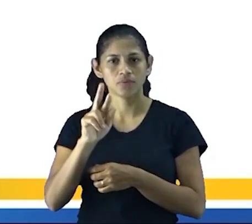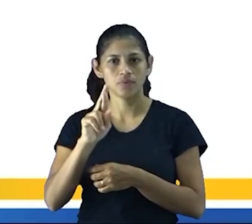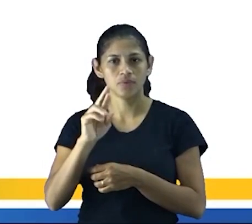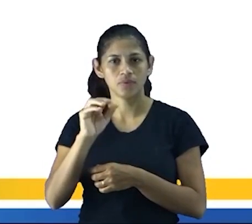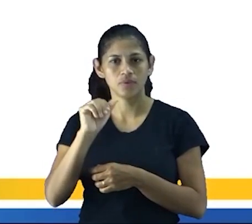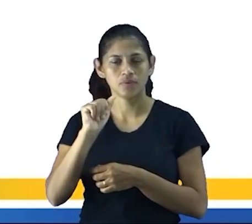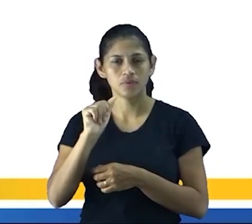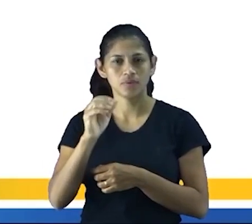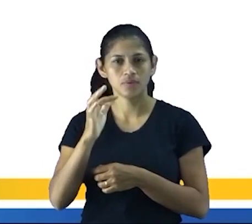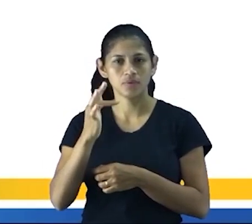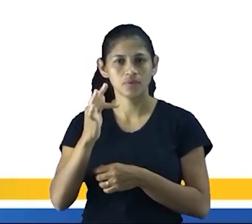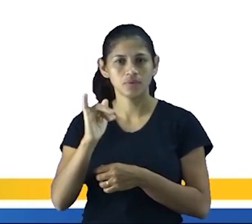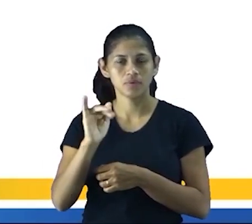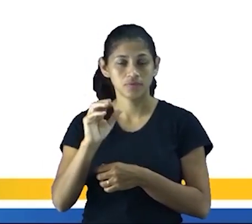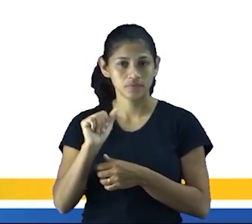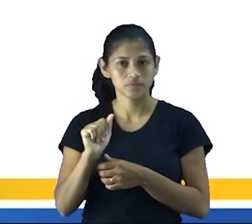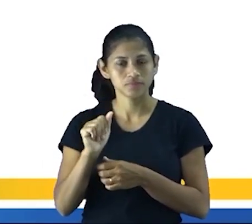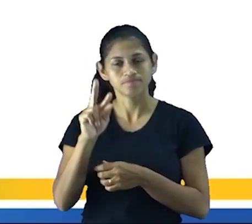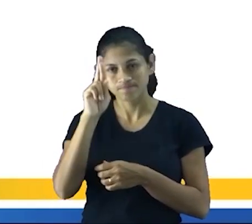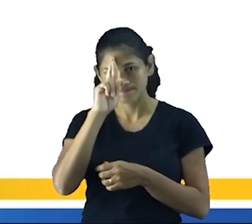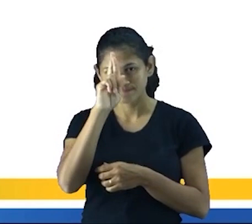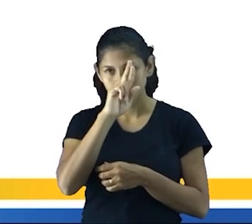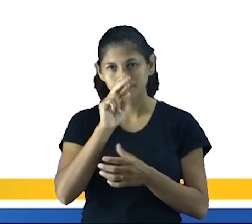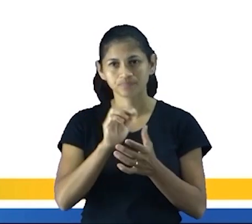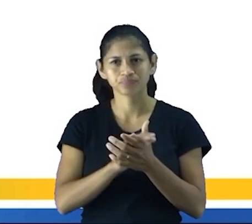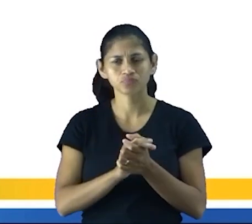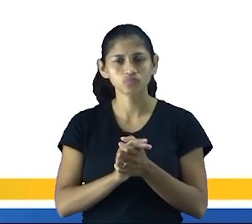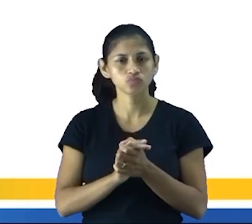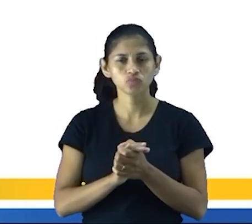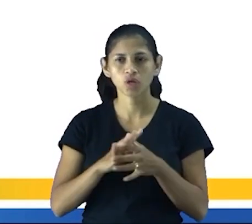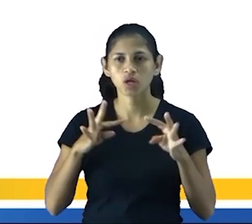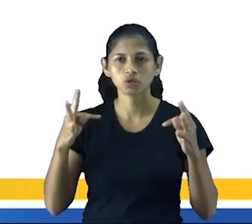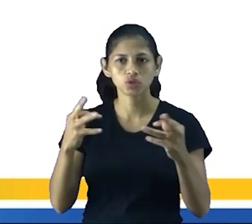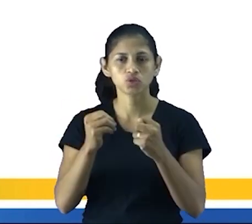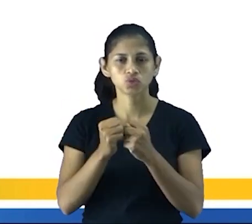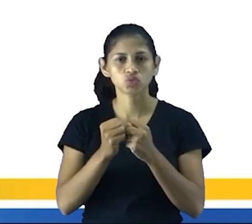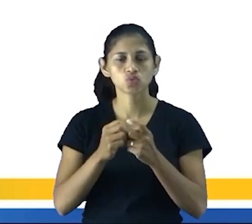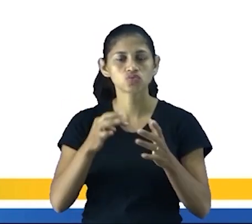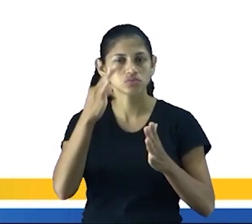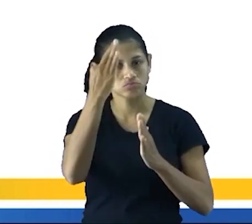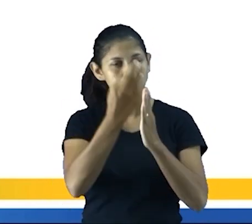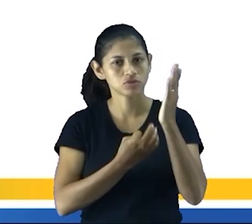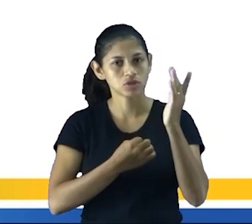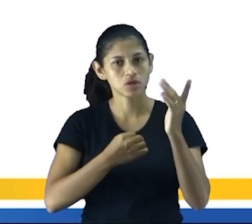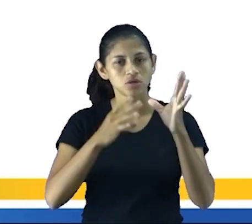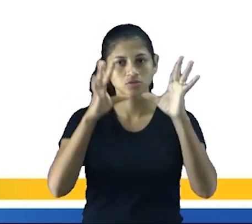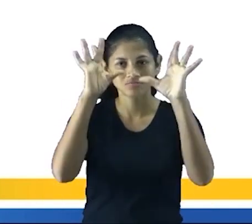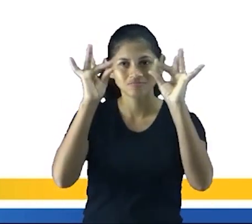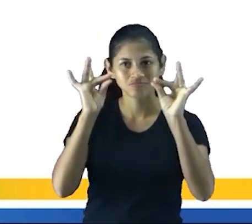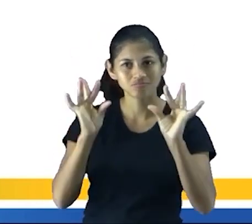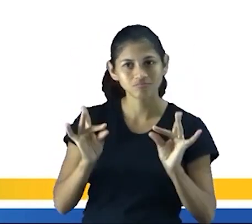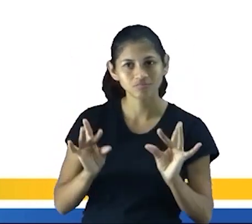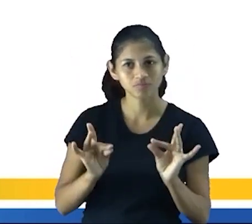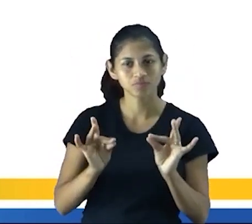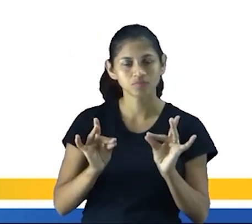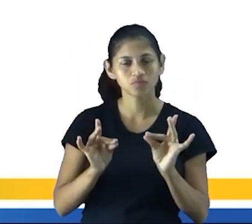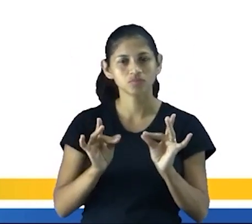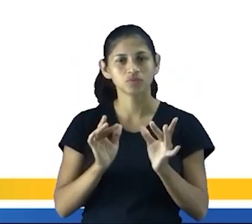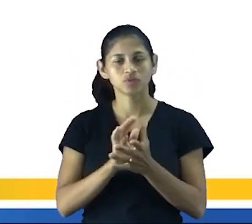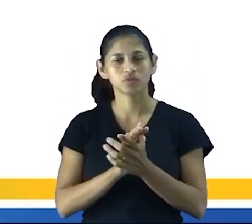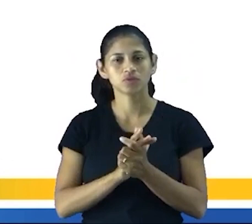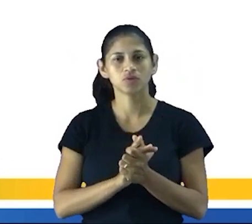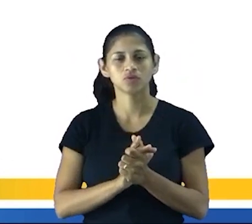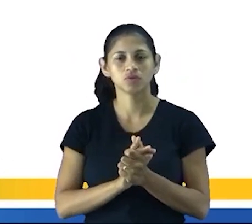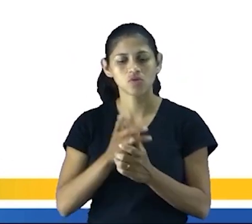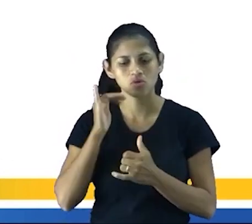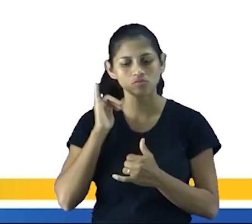elementos aí são de textos descritivos em que há um retrato verbal realizado pelo autor, né? Pelo emissor, aquele que